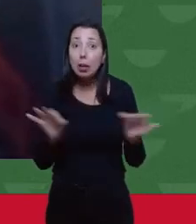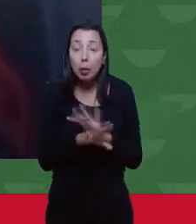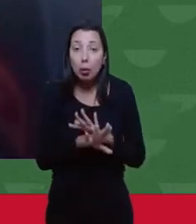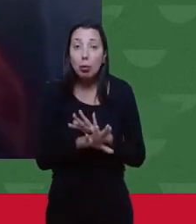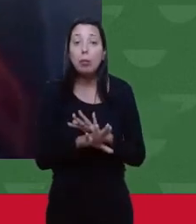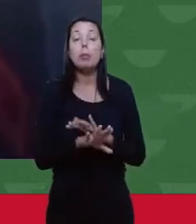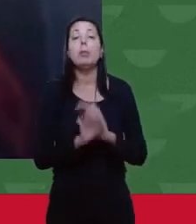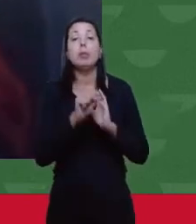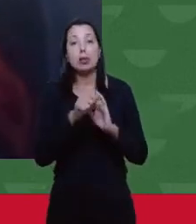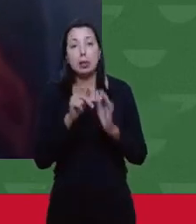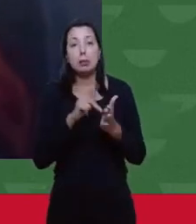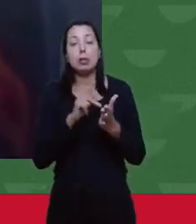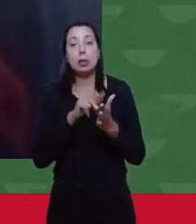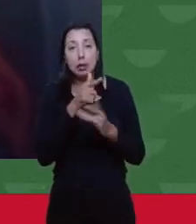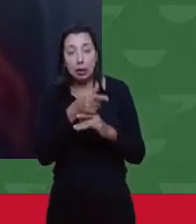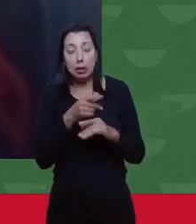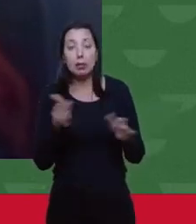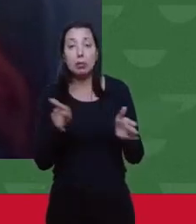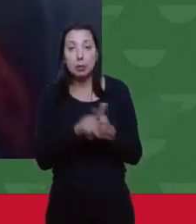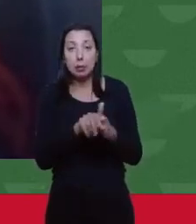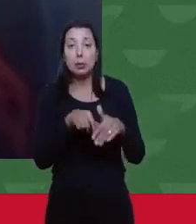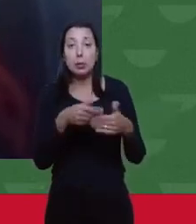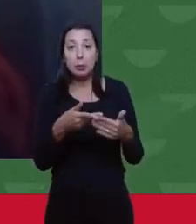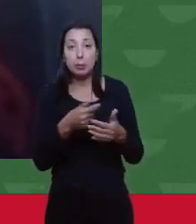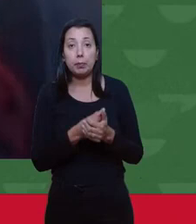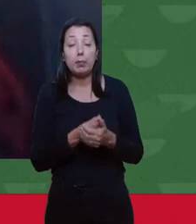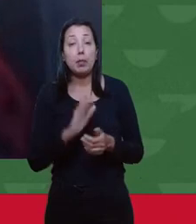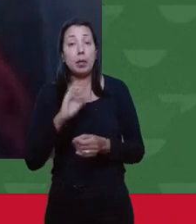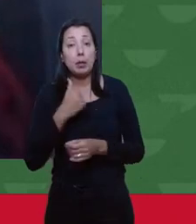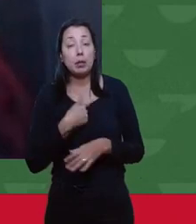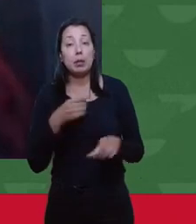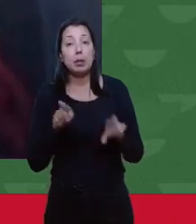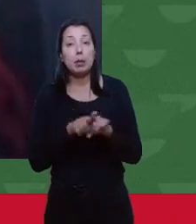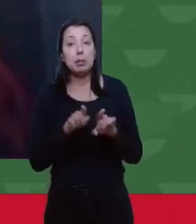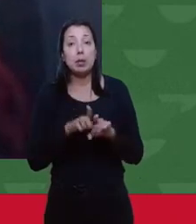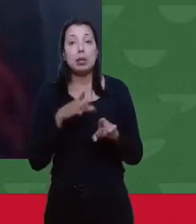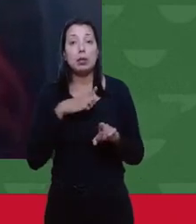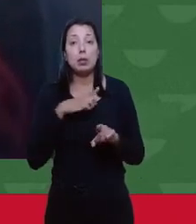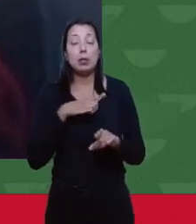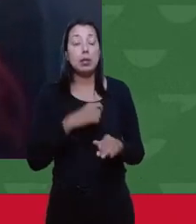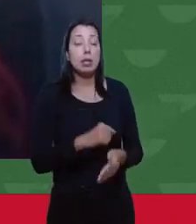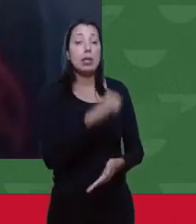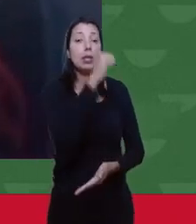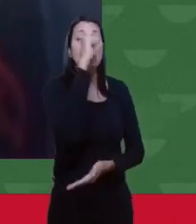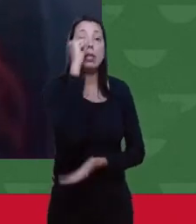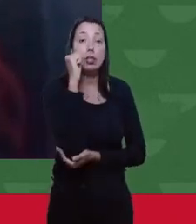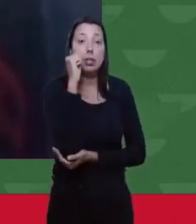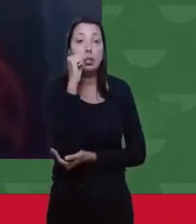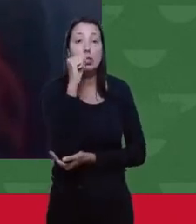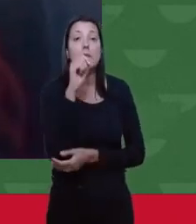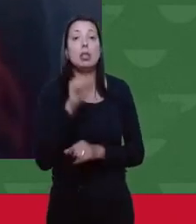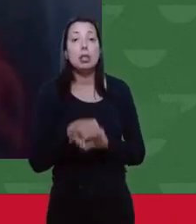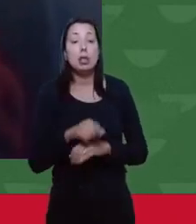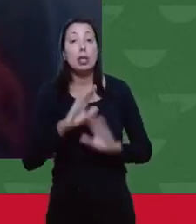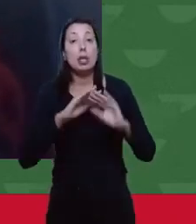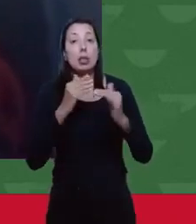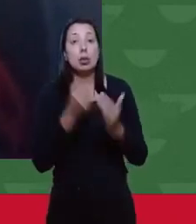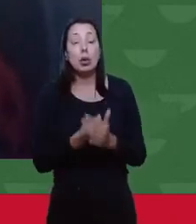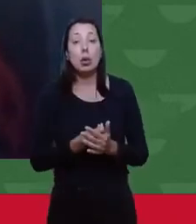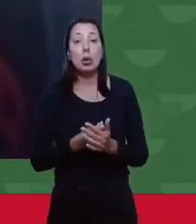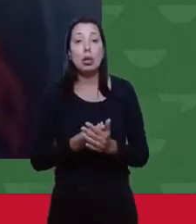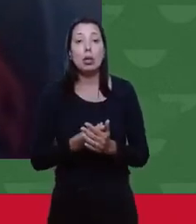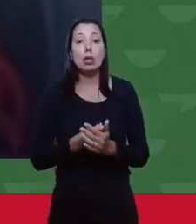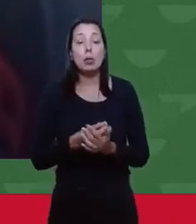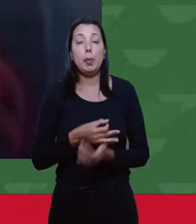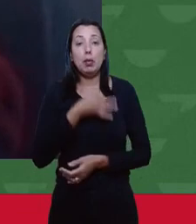derrubamos a tramitação do Estatuto da Família. Nós também tivemos que resistir ao Escola Sem Partido, que também não era uma